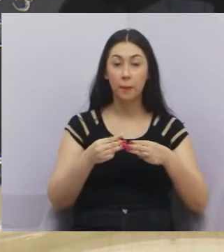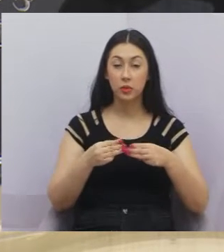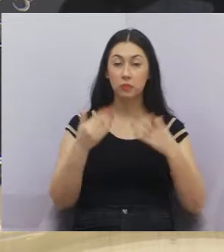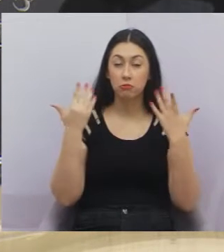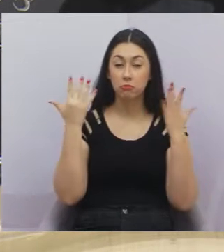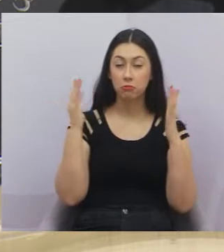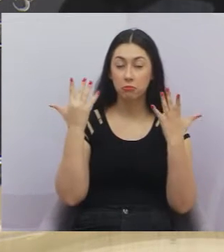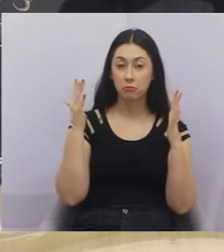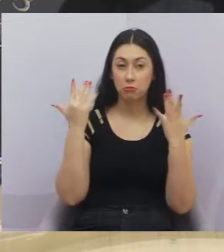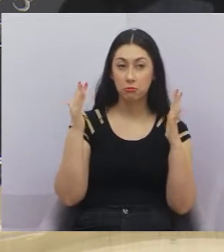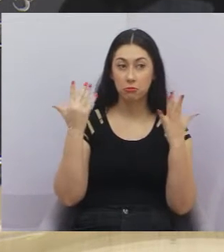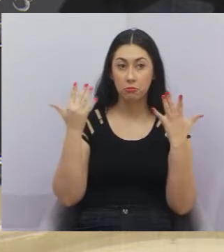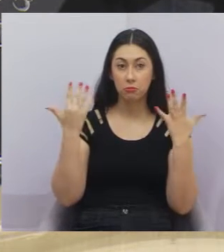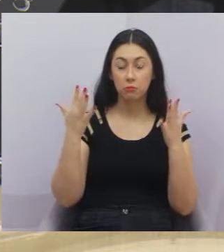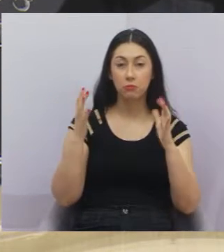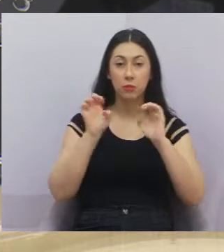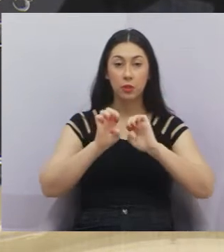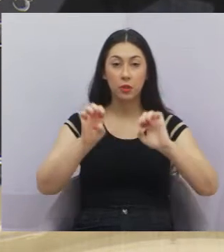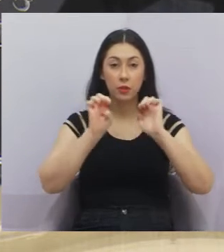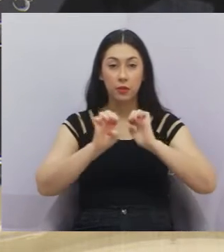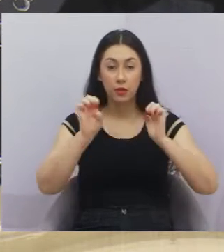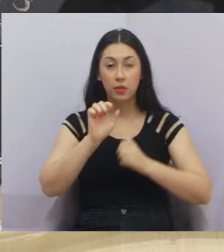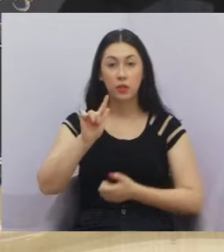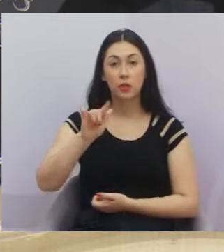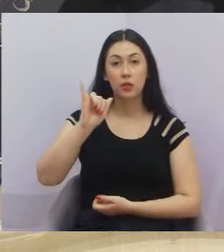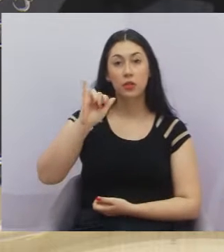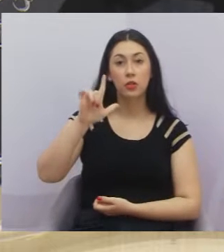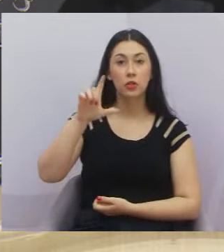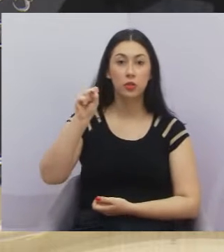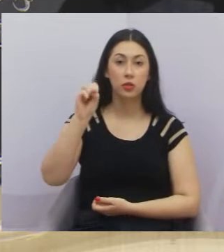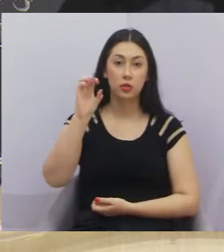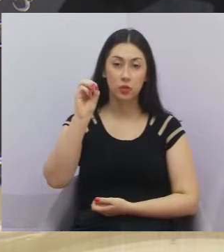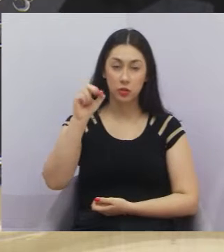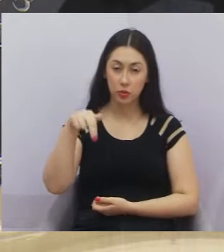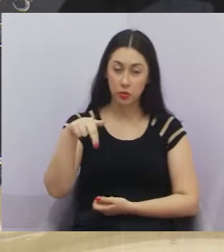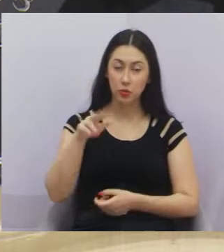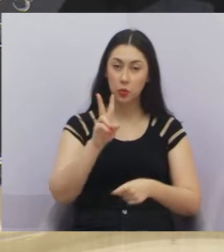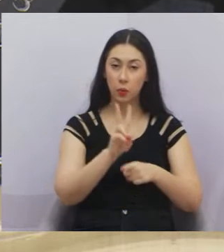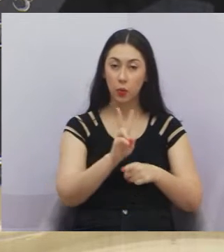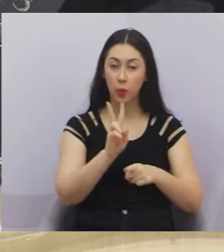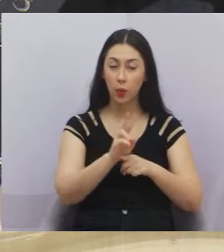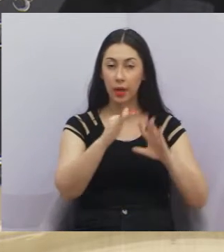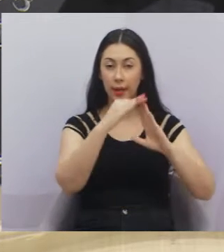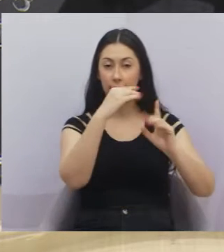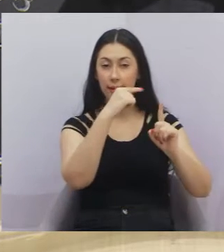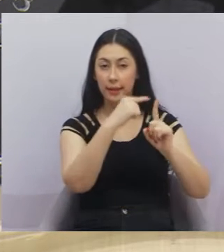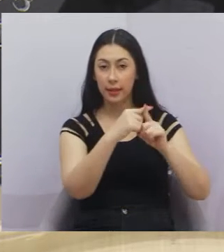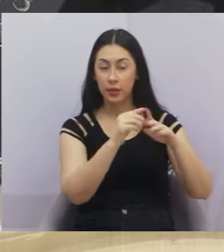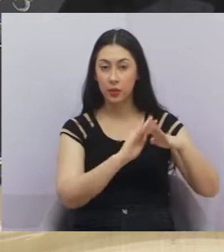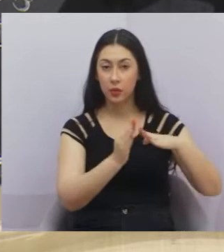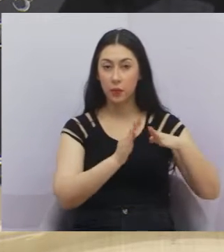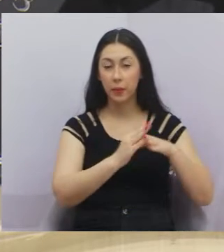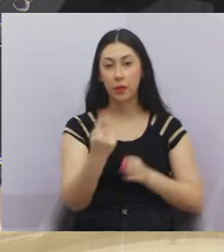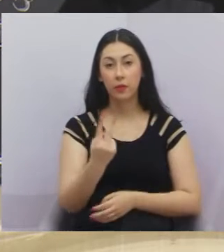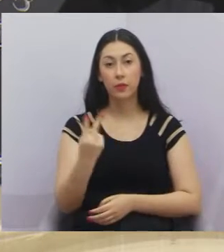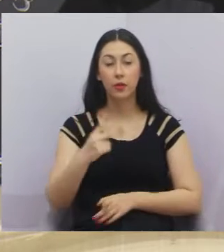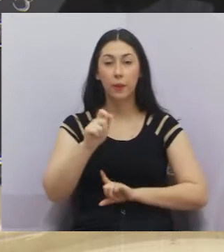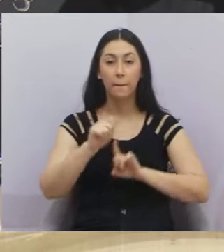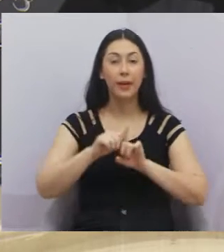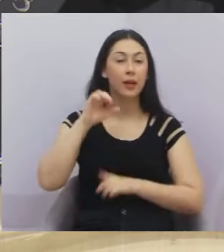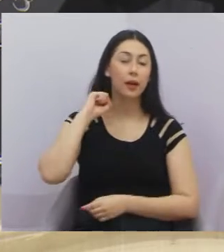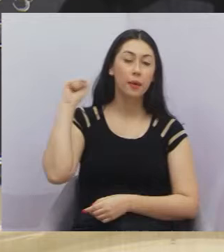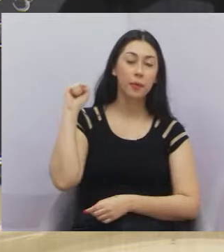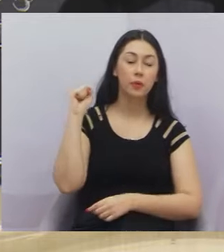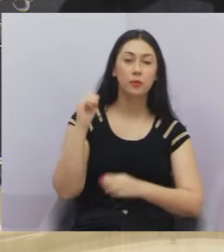mérito ao evangelista Gilson de Brito, dirigente da Congregação do Conjunto 22 de Abril, filiada à